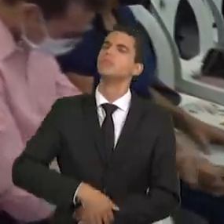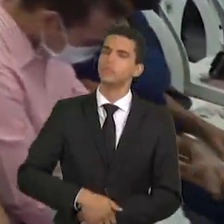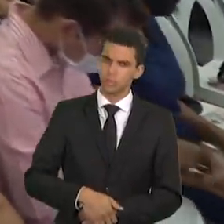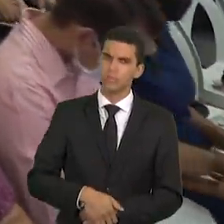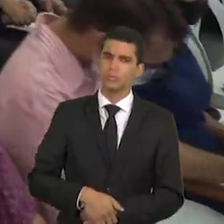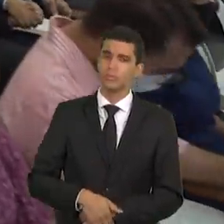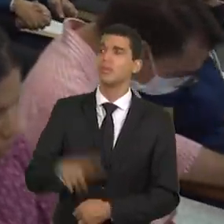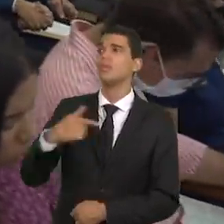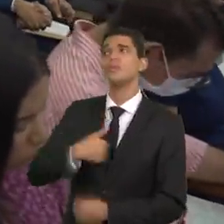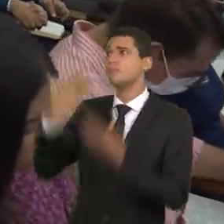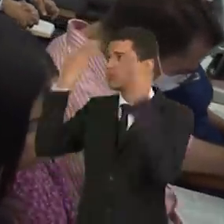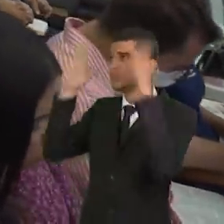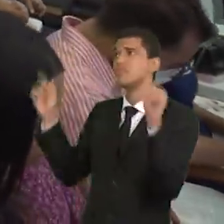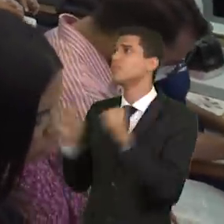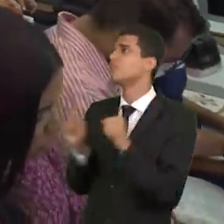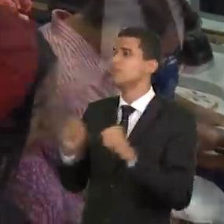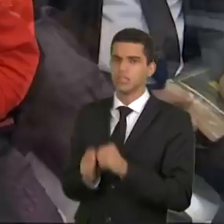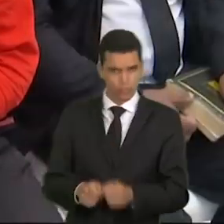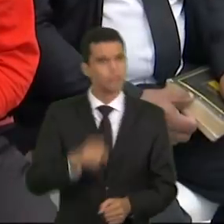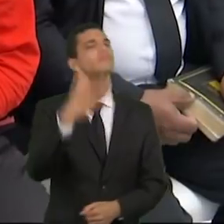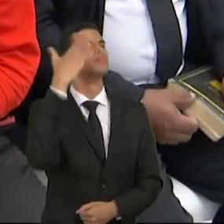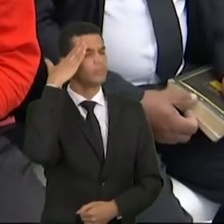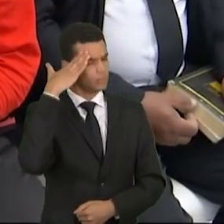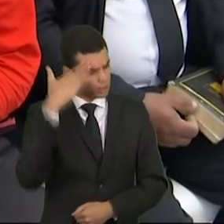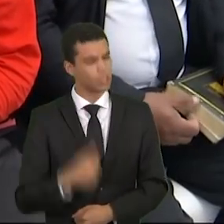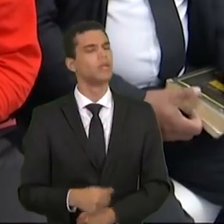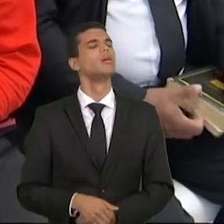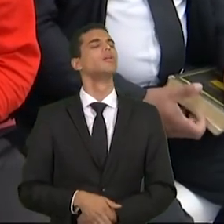Eu não sei o que fazer. Sabe?